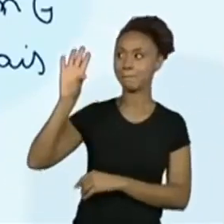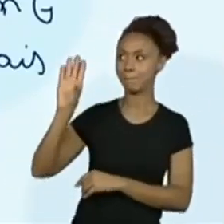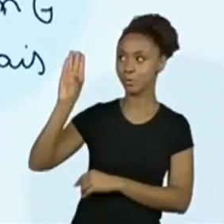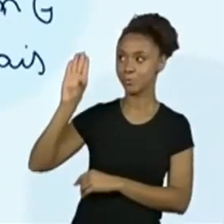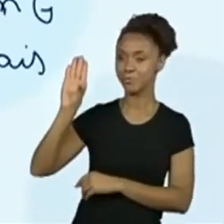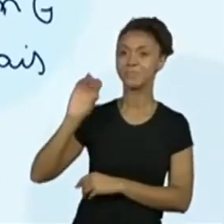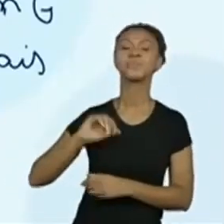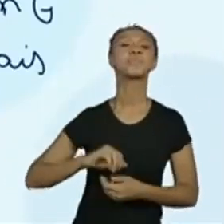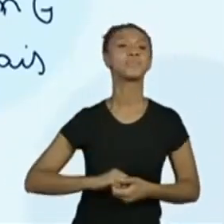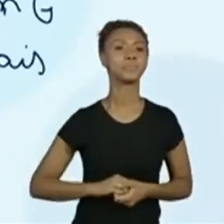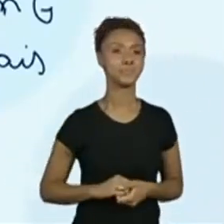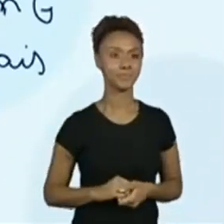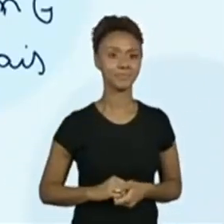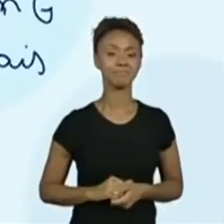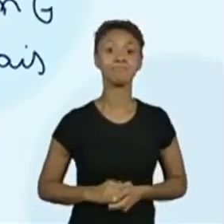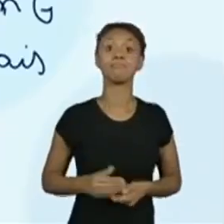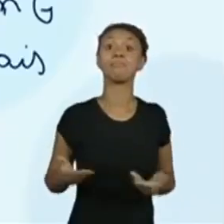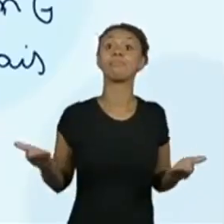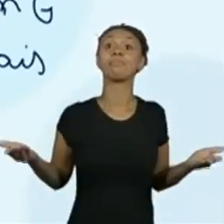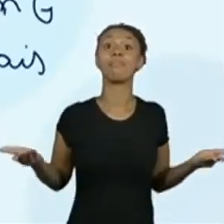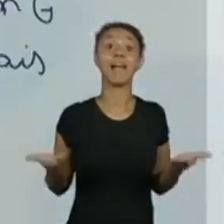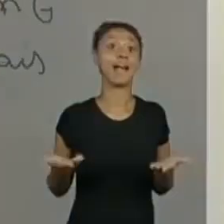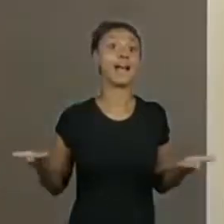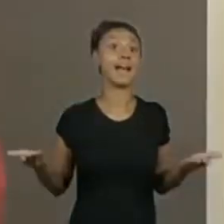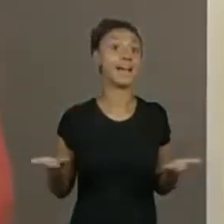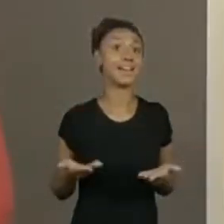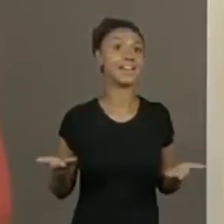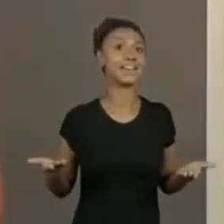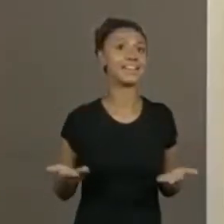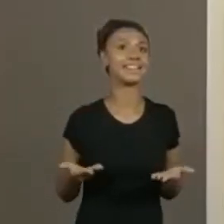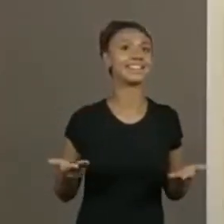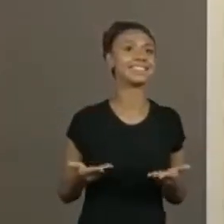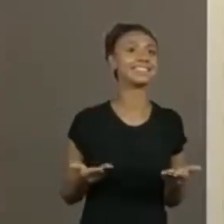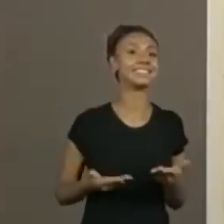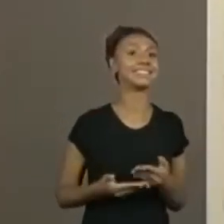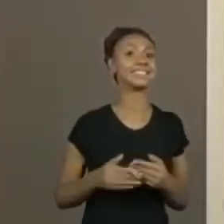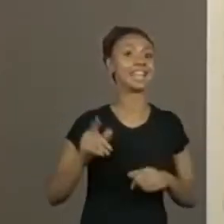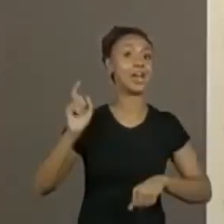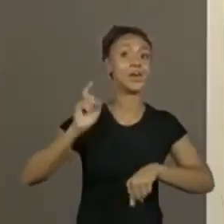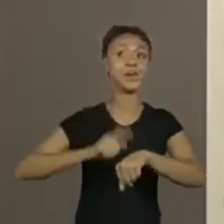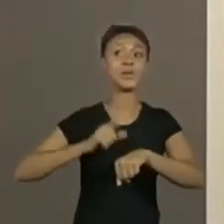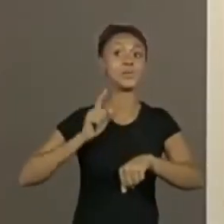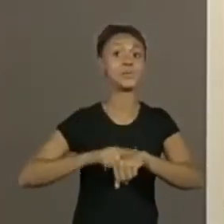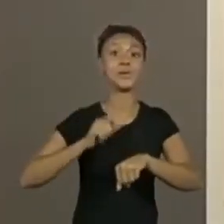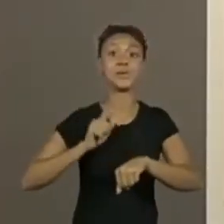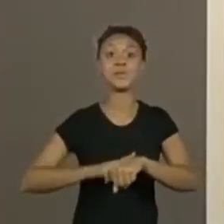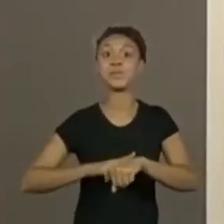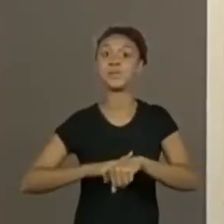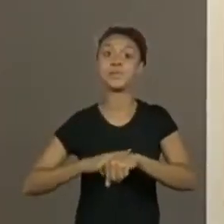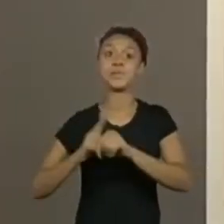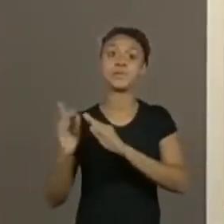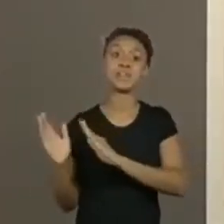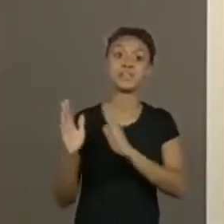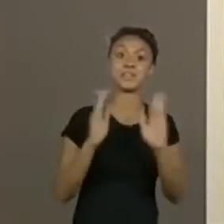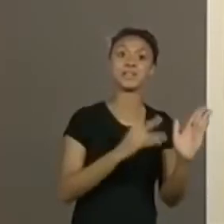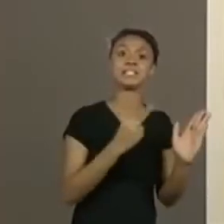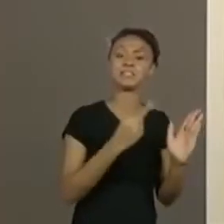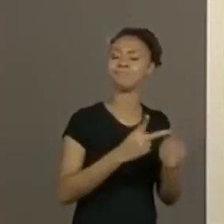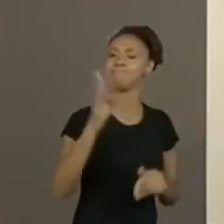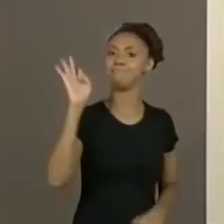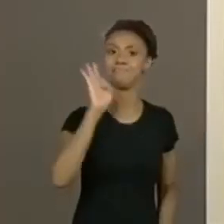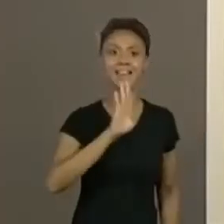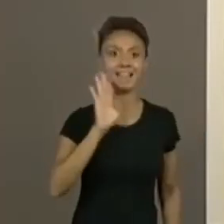da tela. Agora... Agora... Vamos para o nosso segundo momento da aula. Vai ser bem